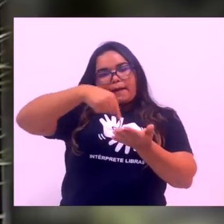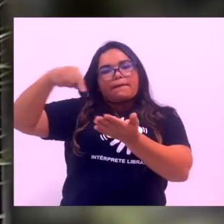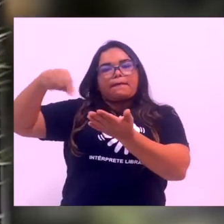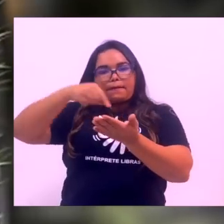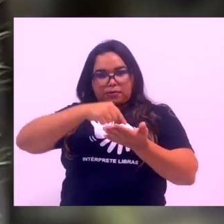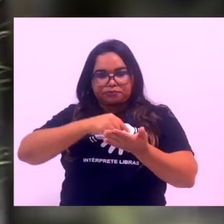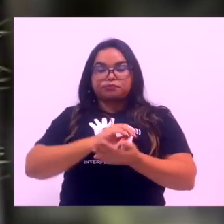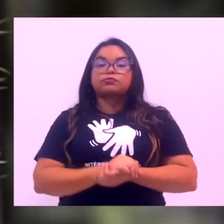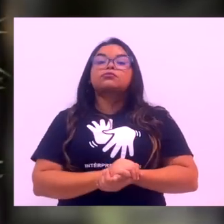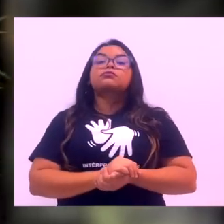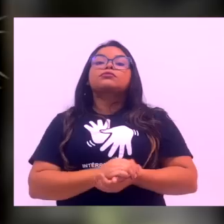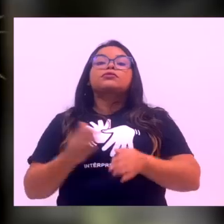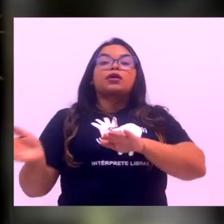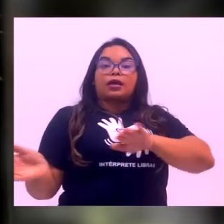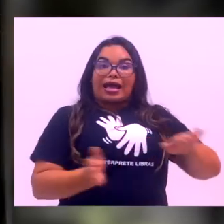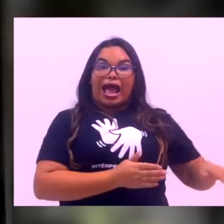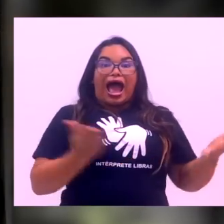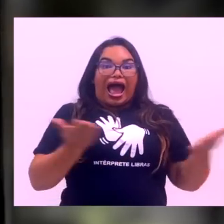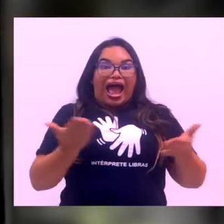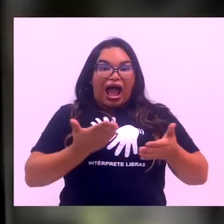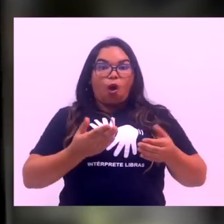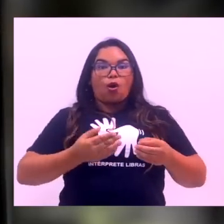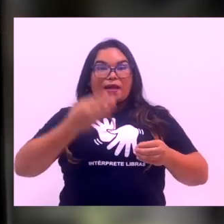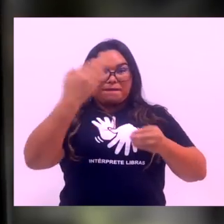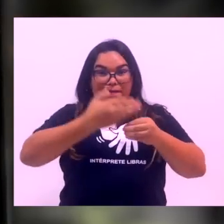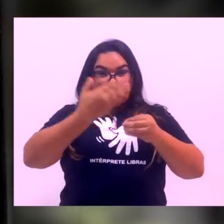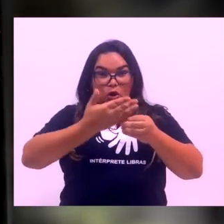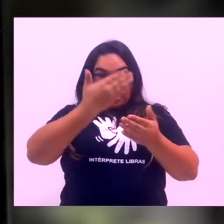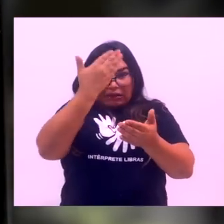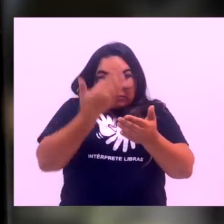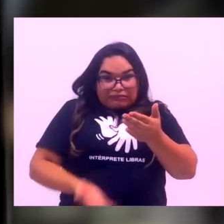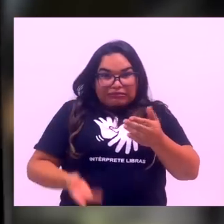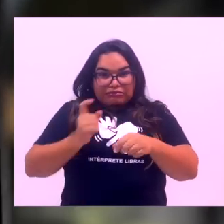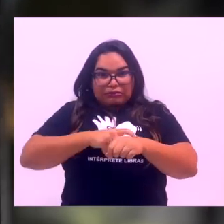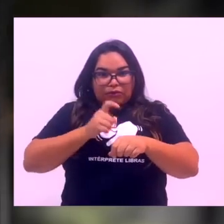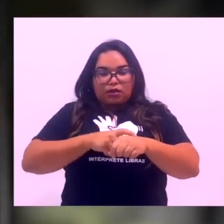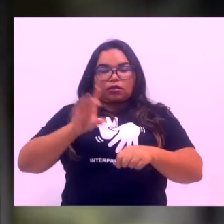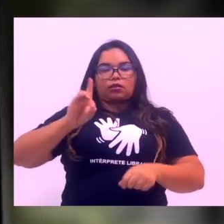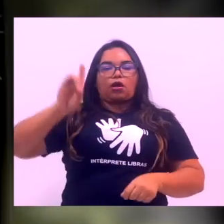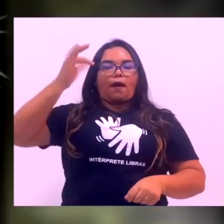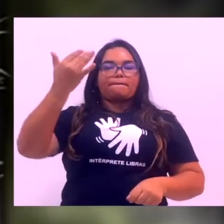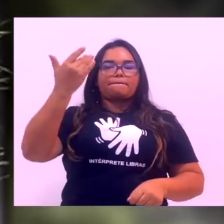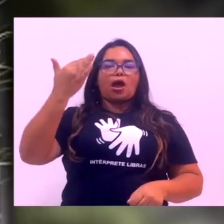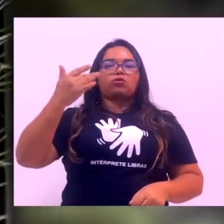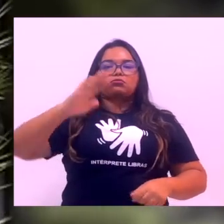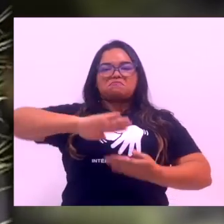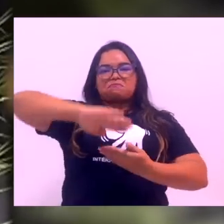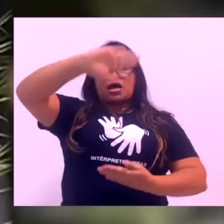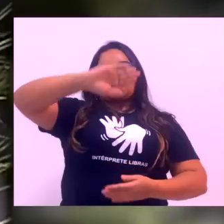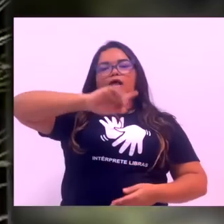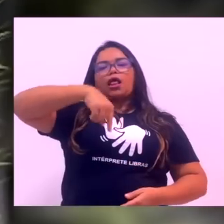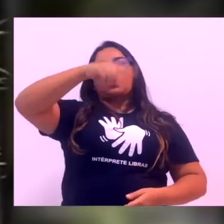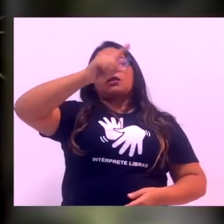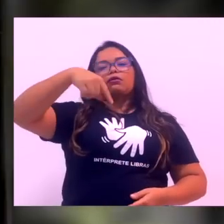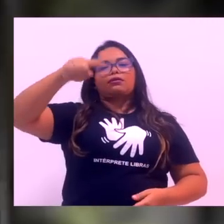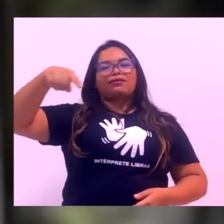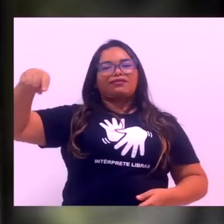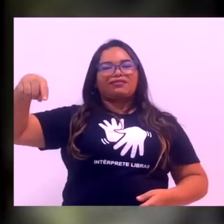nas primeiras. E então aqui em Babilônia, na queda de Babilônia, Deus escreveu com o seu dedo.